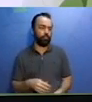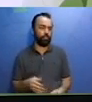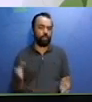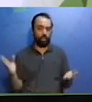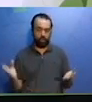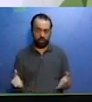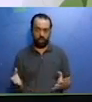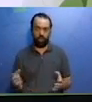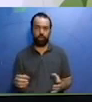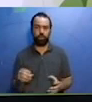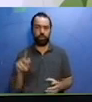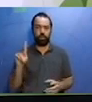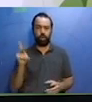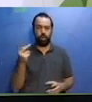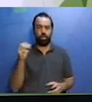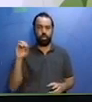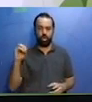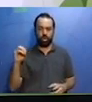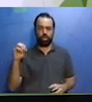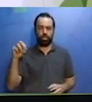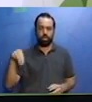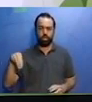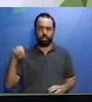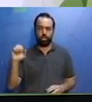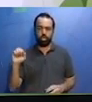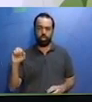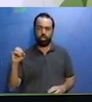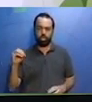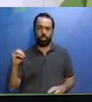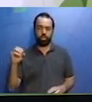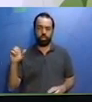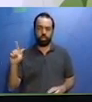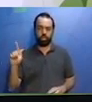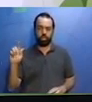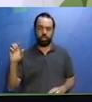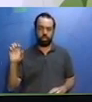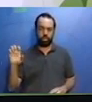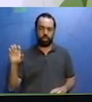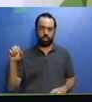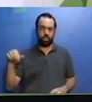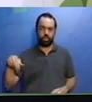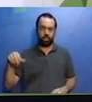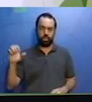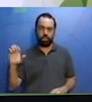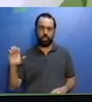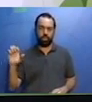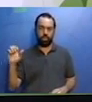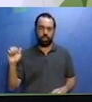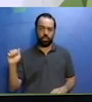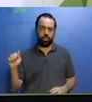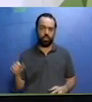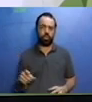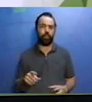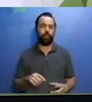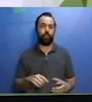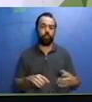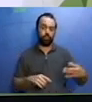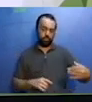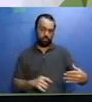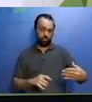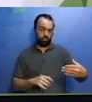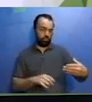as homogêneas. Vamos recordar então o que são misturas homogêneas. São aquelas constituídas por apenas